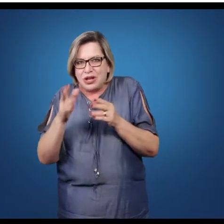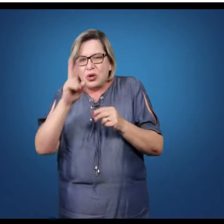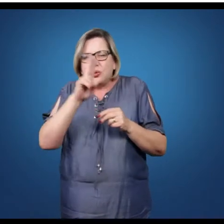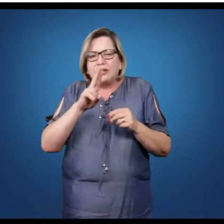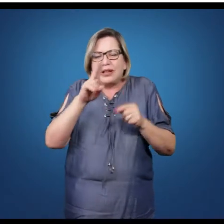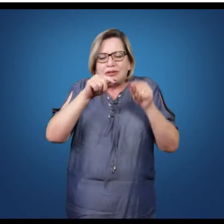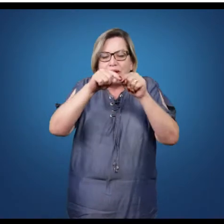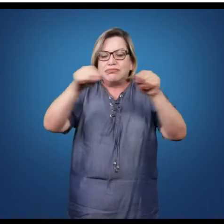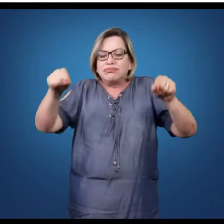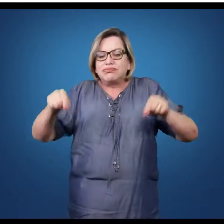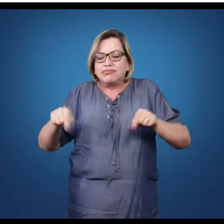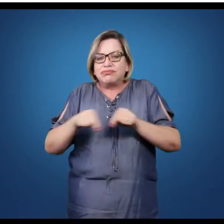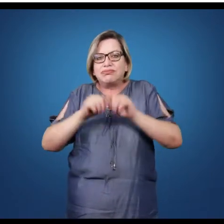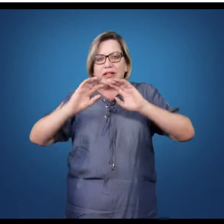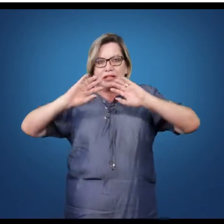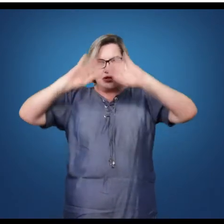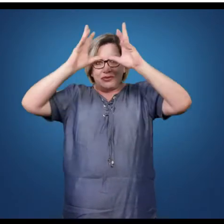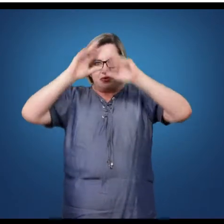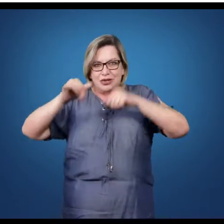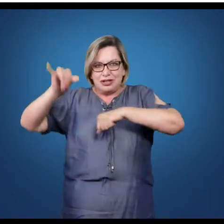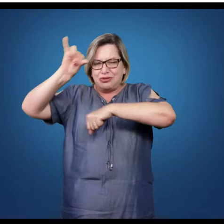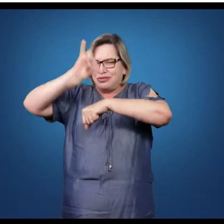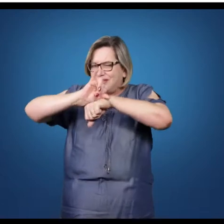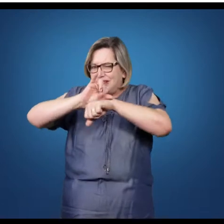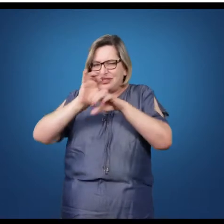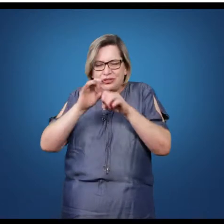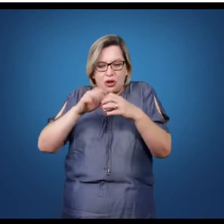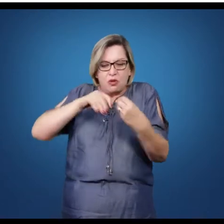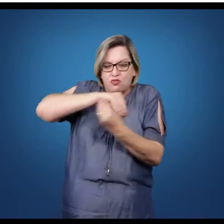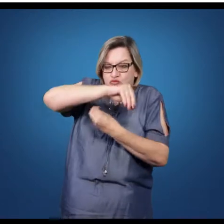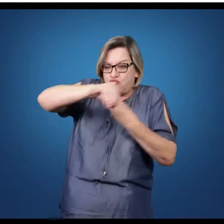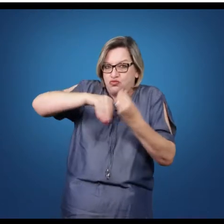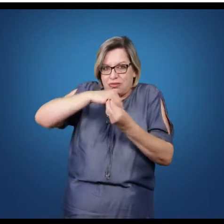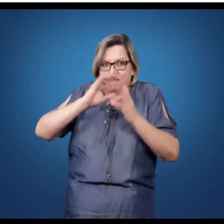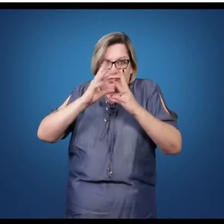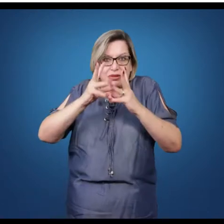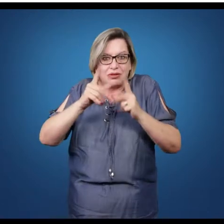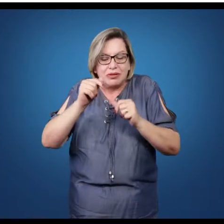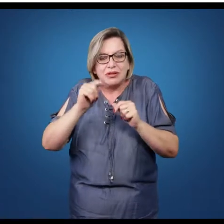só. Só no centro. Aí fica todo mundo embolado. Mas